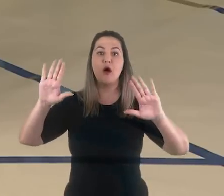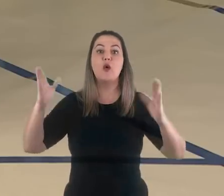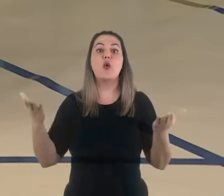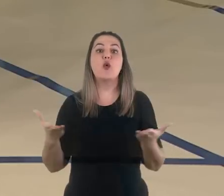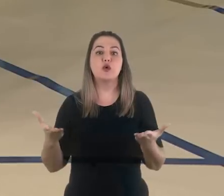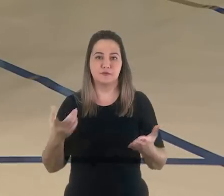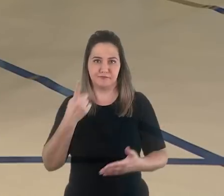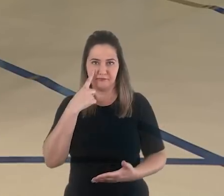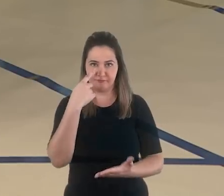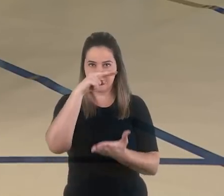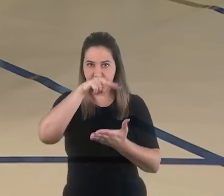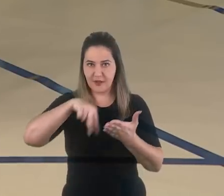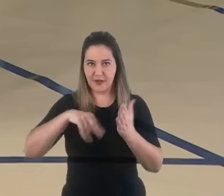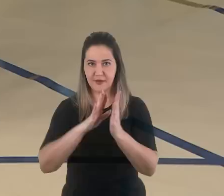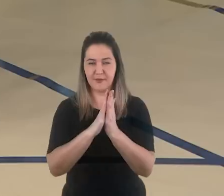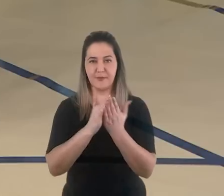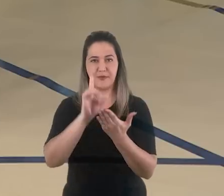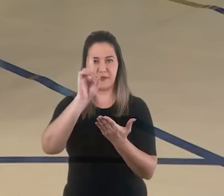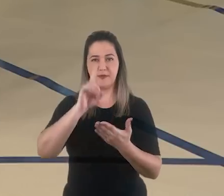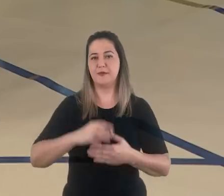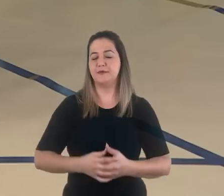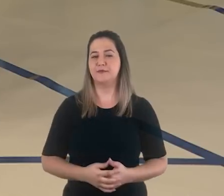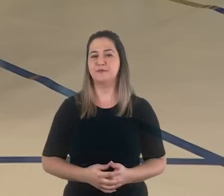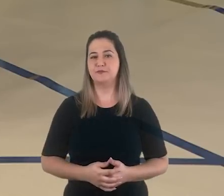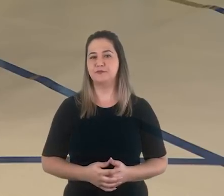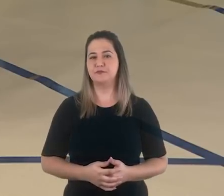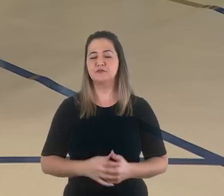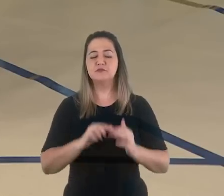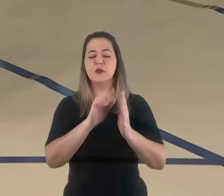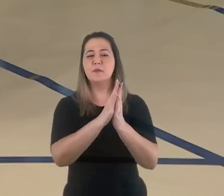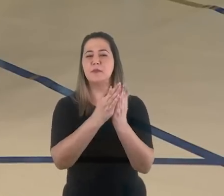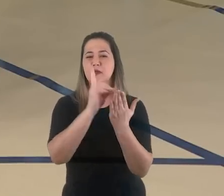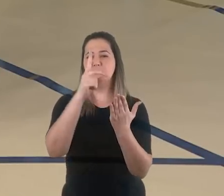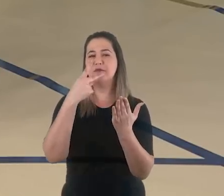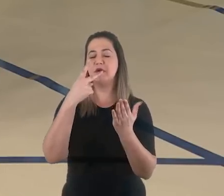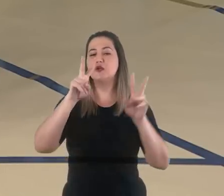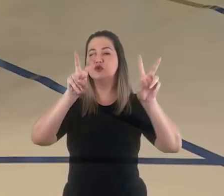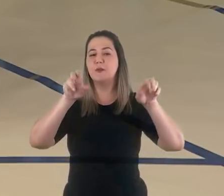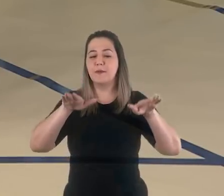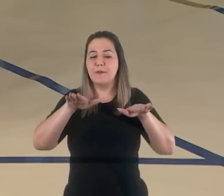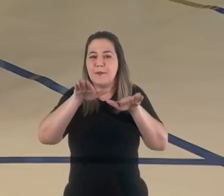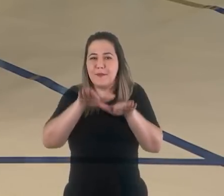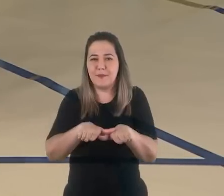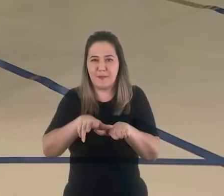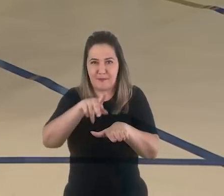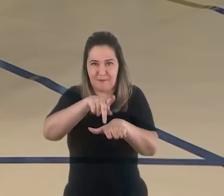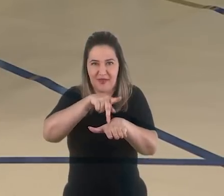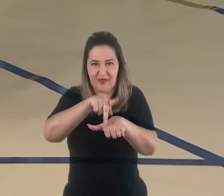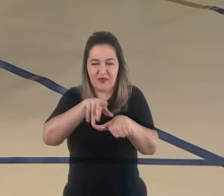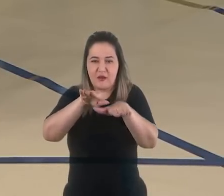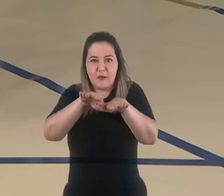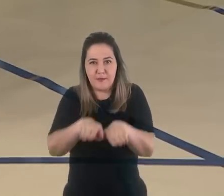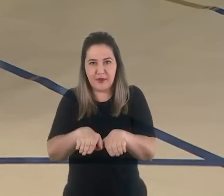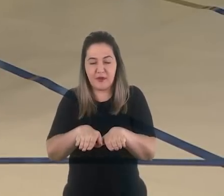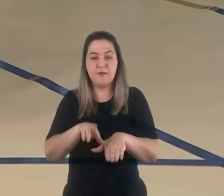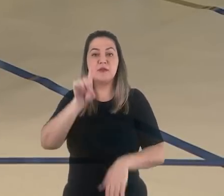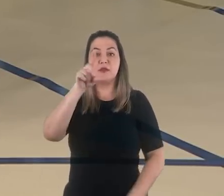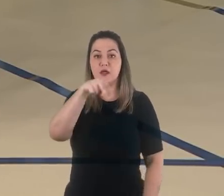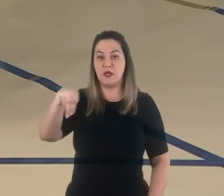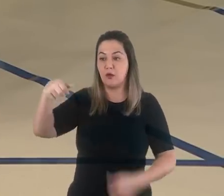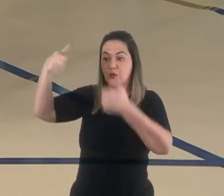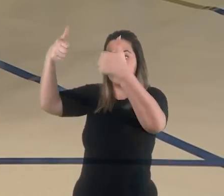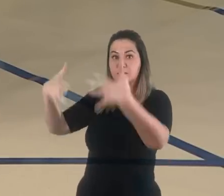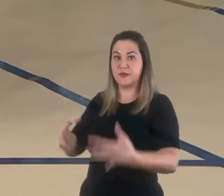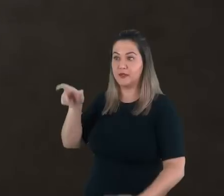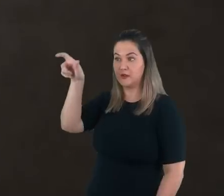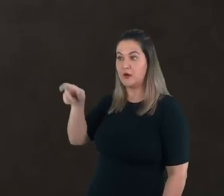Bíblia? Quando a Bíblia fala justamente sobre os pés da estátua, Daniel diz o seguinte ao rei Nabucodonosor. Eu vou ler